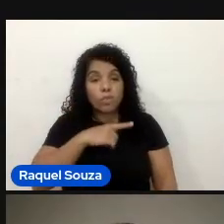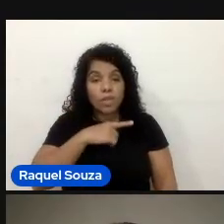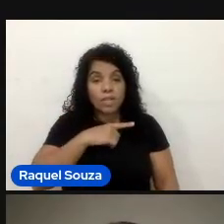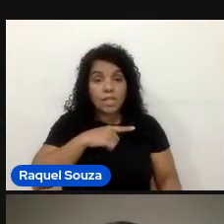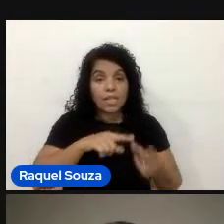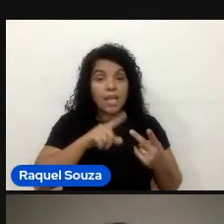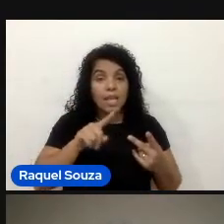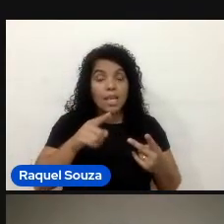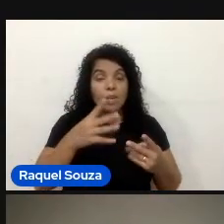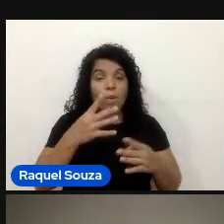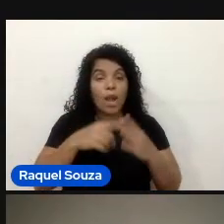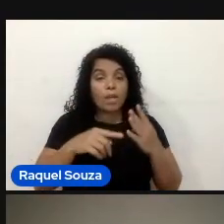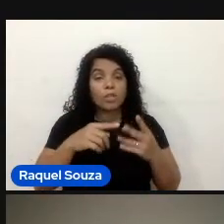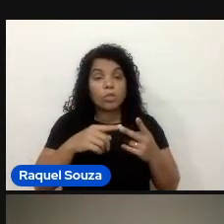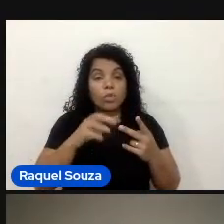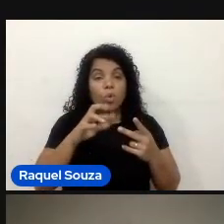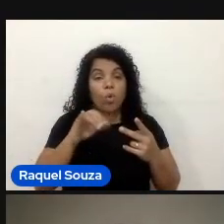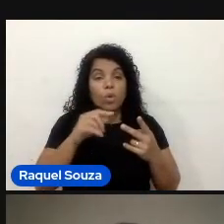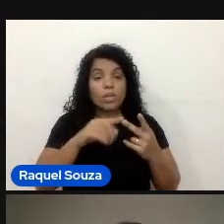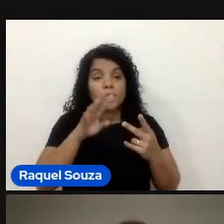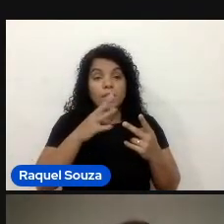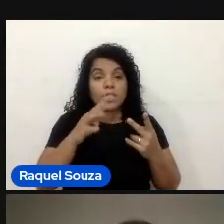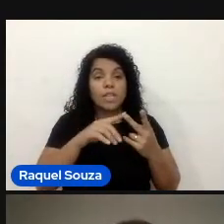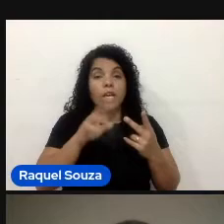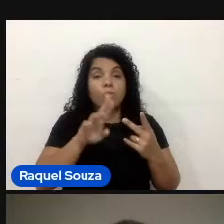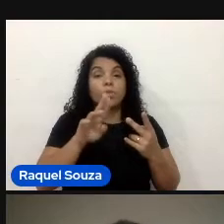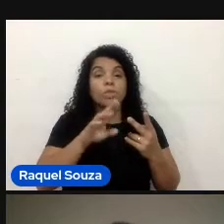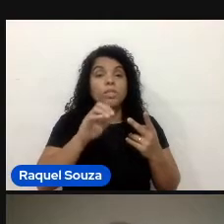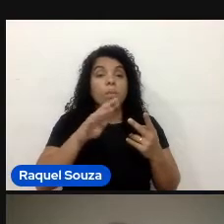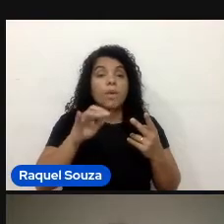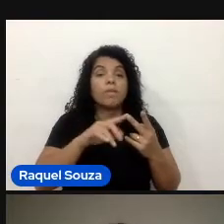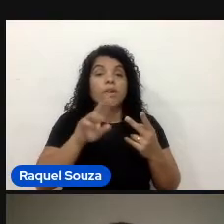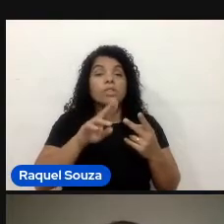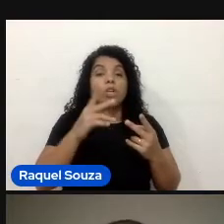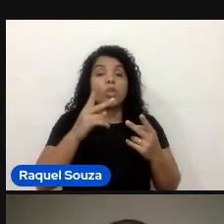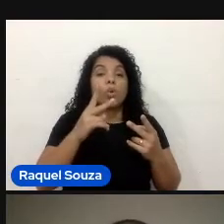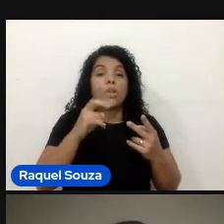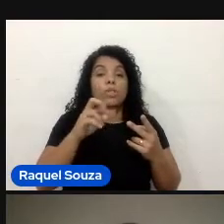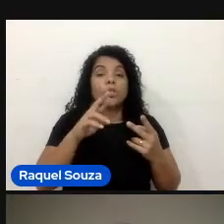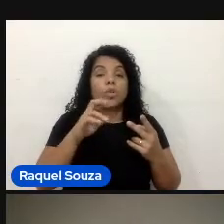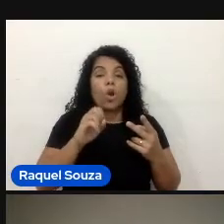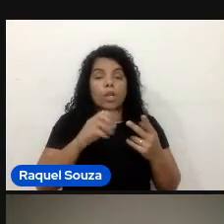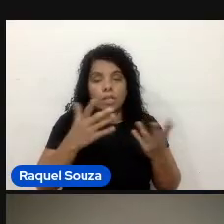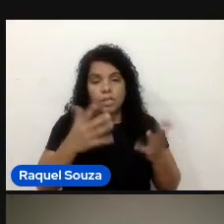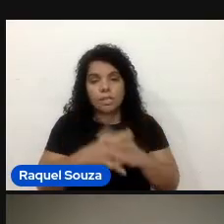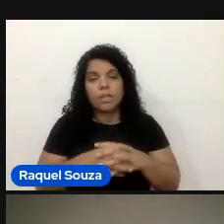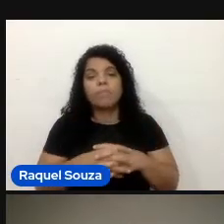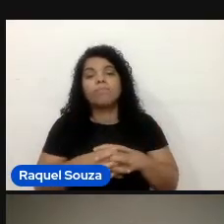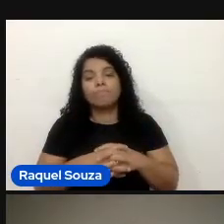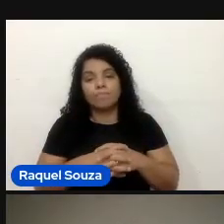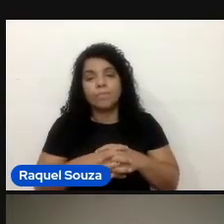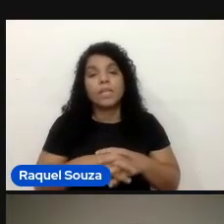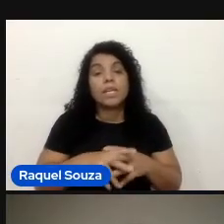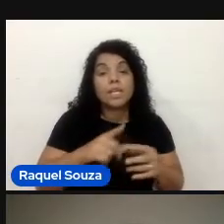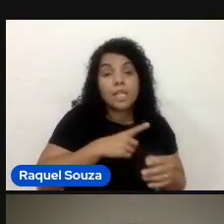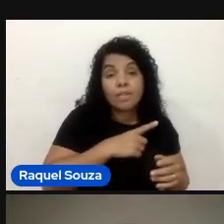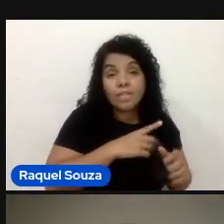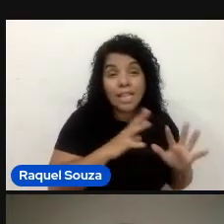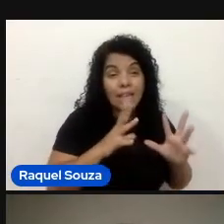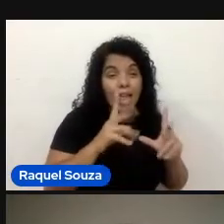vai dividir os testes usando 2 cores, então paralelismo de nível 2. Mas você tem um total controle sobre